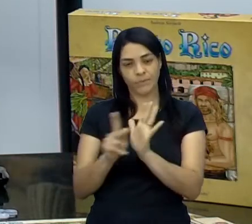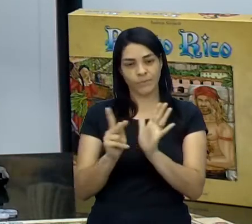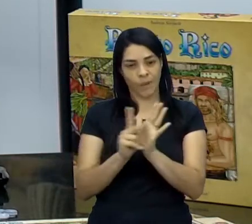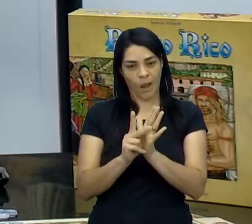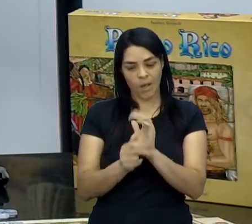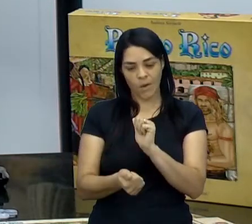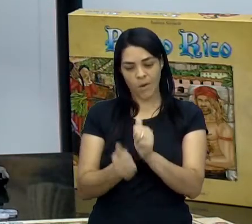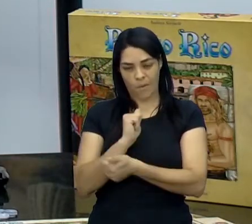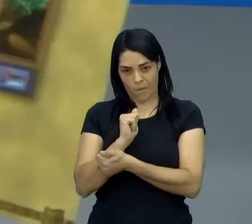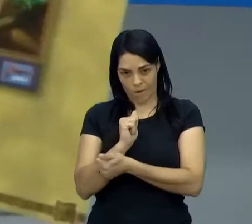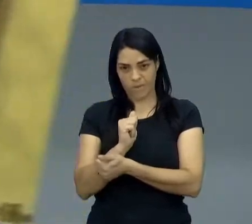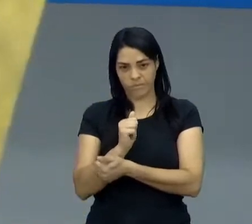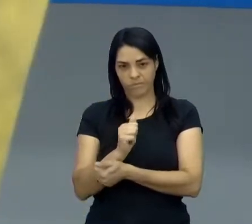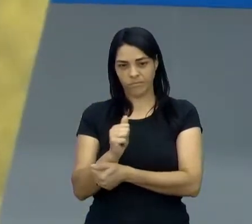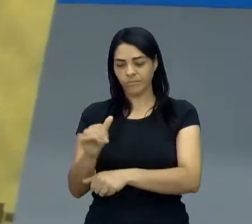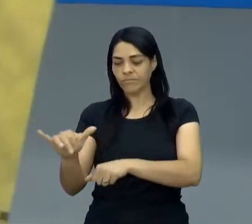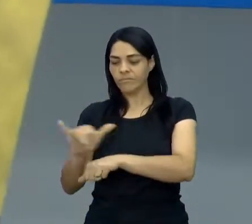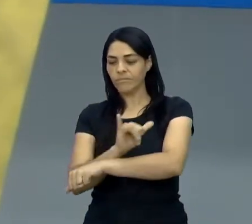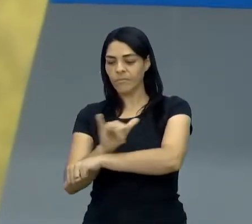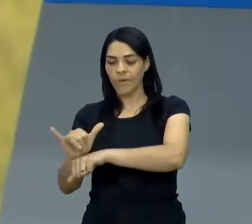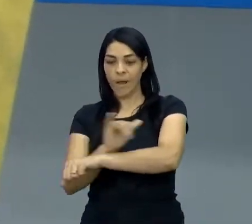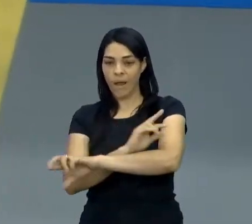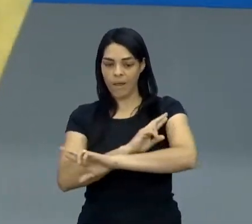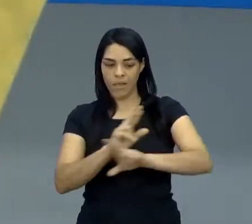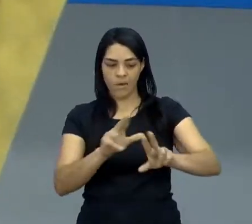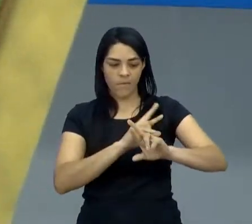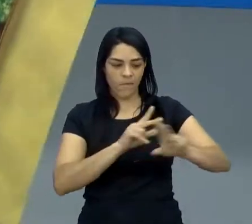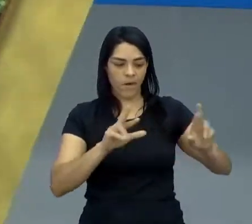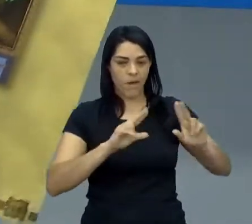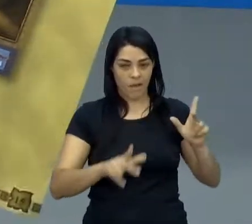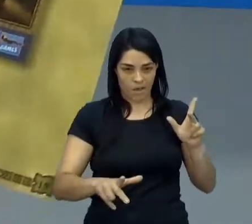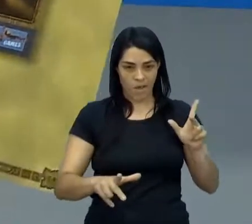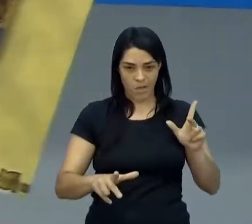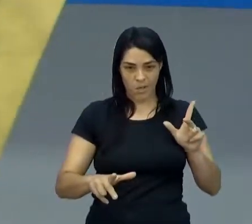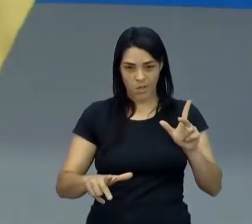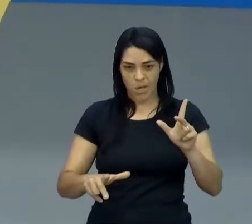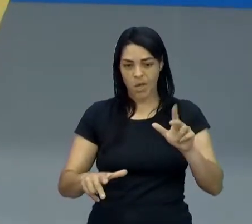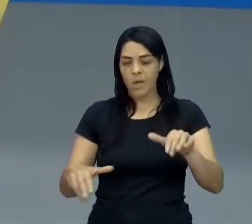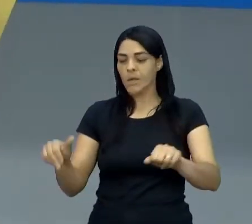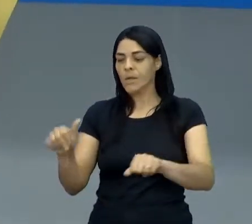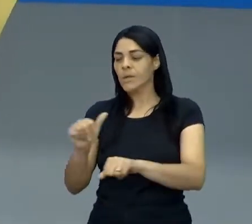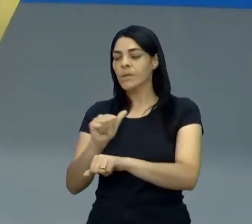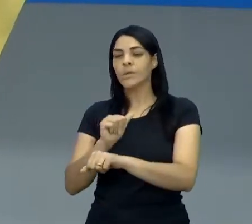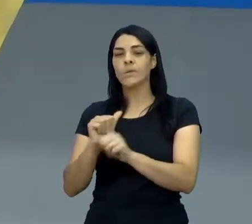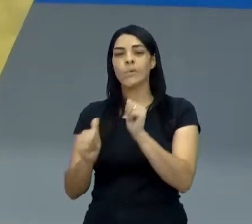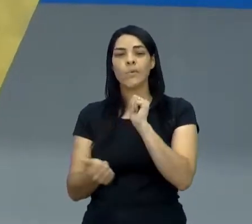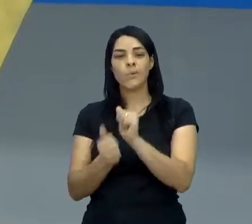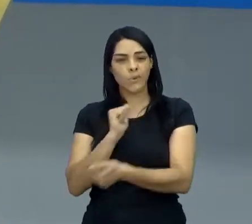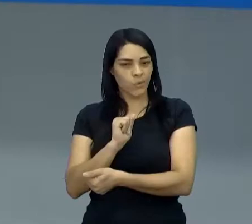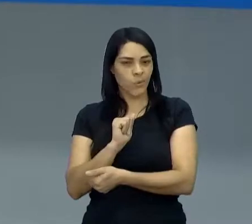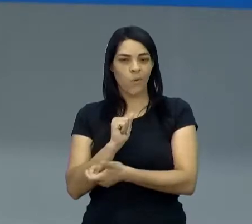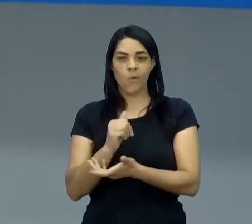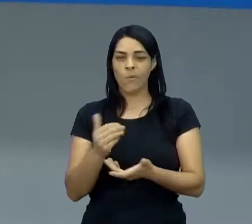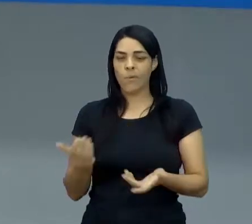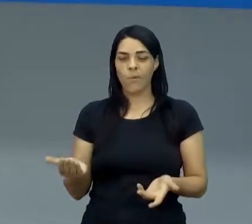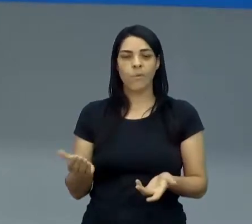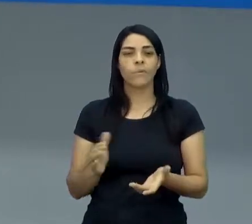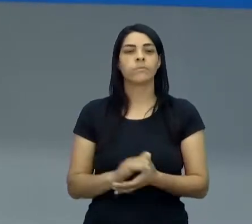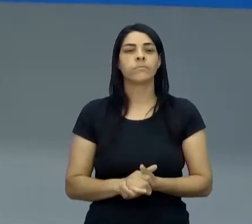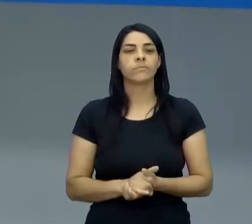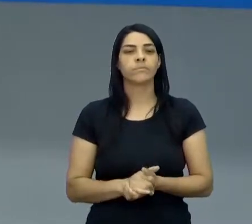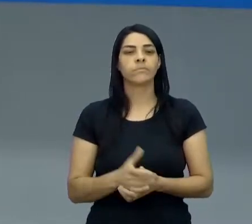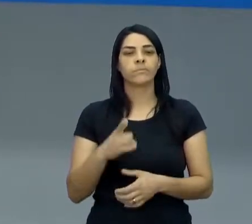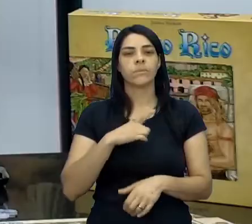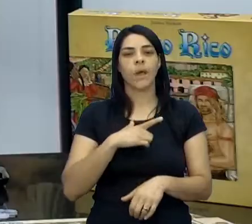algumas possibilidades diferentes de você jogar o jogo. Tá aqui. Então, versão Mulligan, versão Draft e